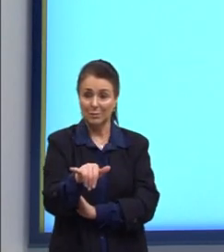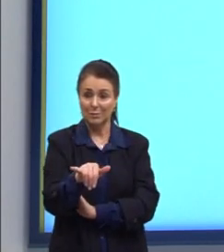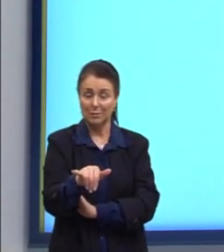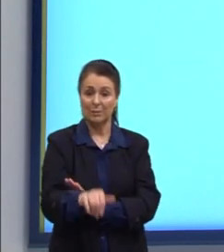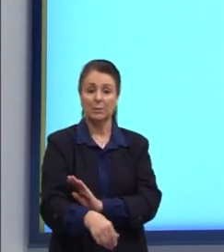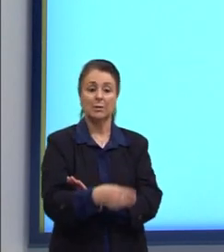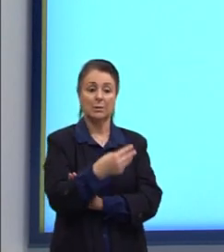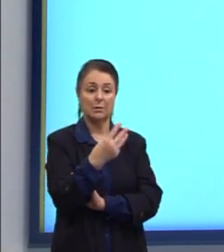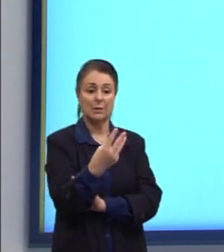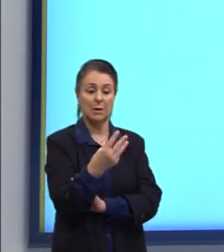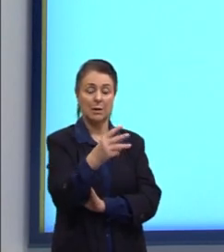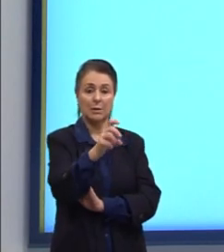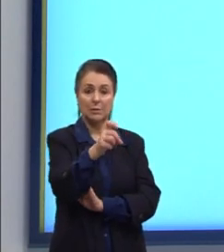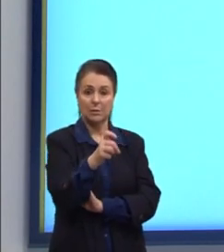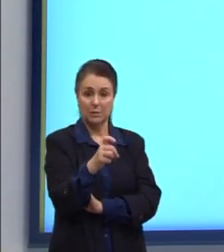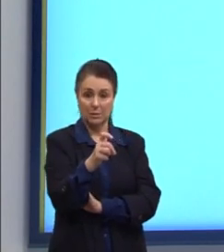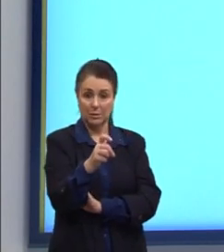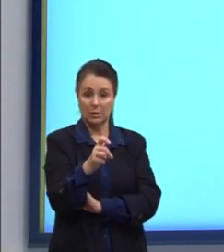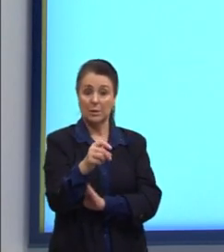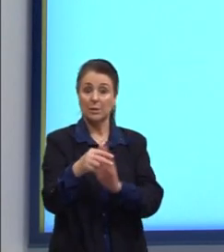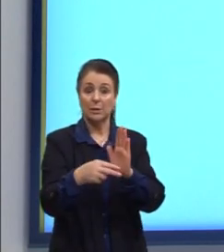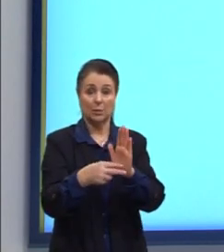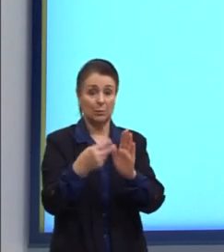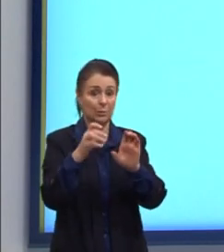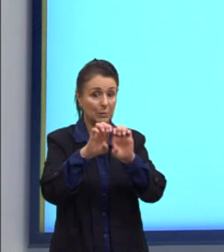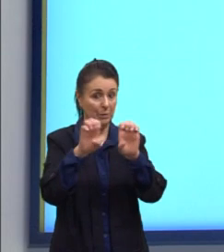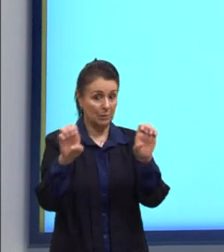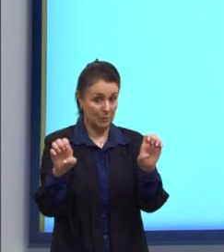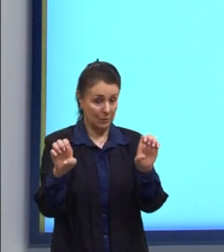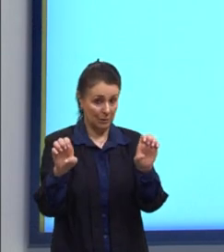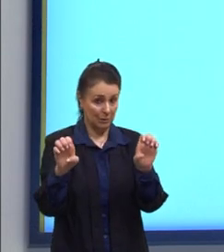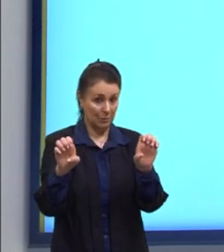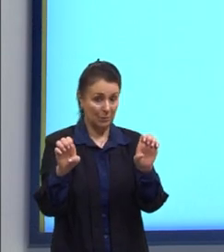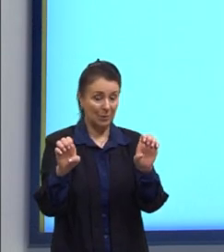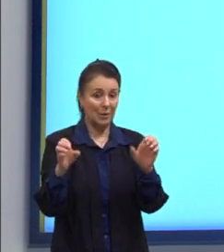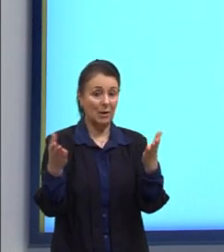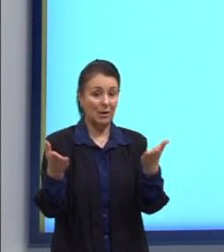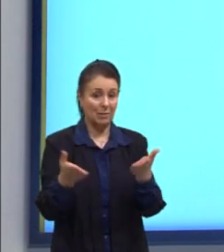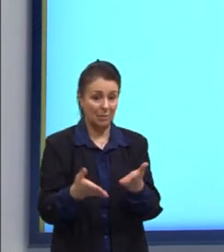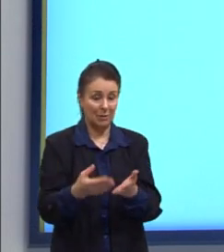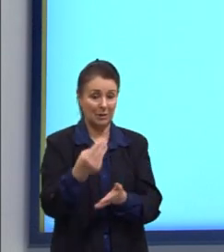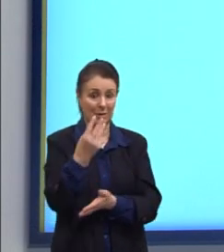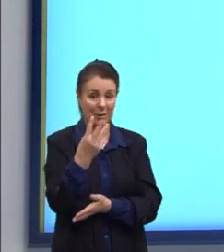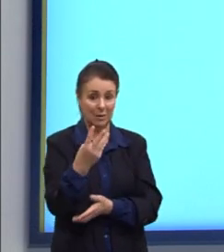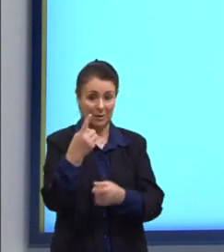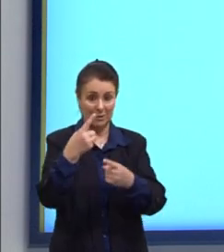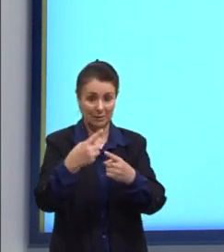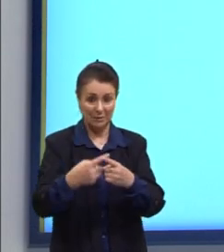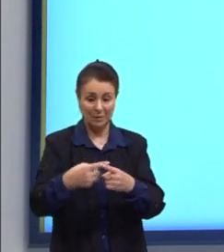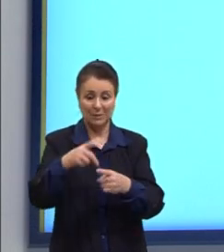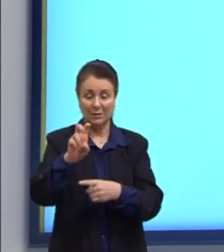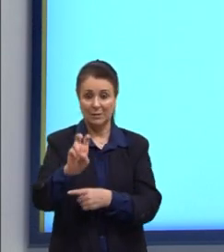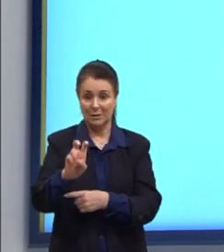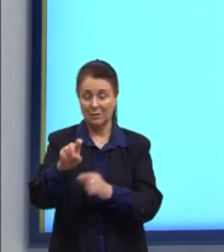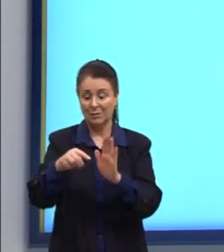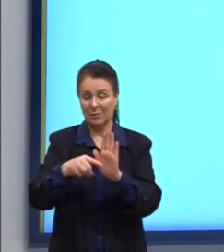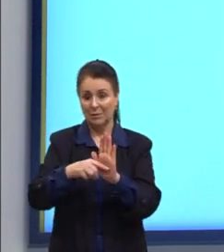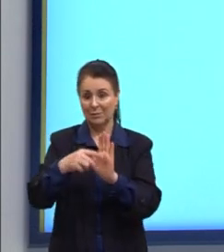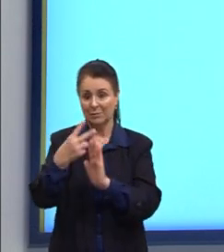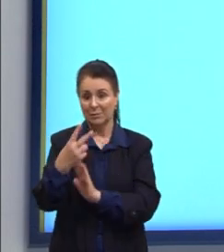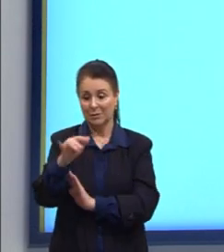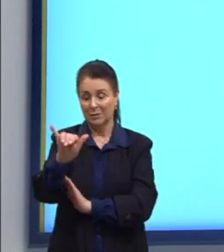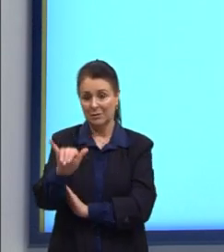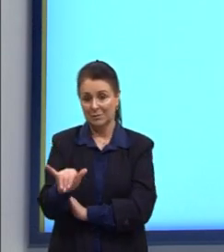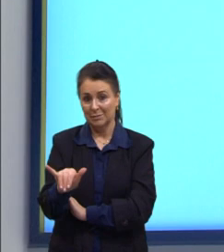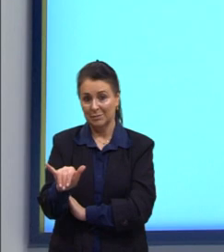três x na segunda equação passa a ser três vezes cinco menos dois Y